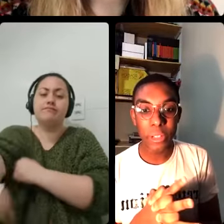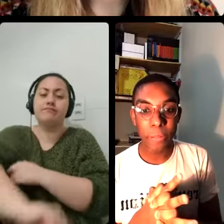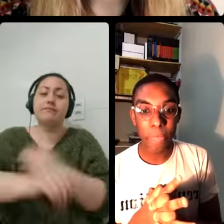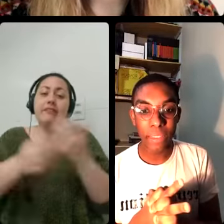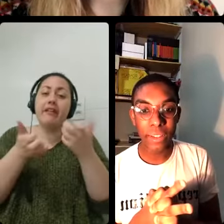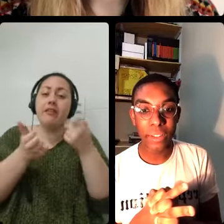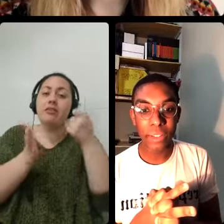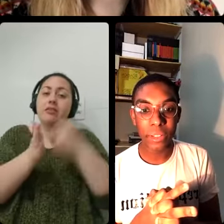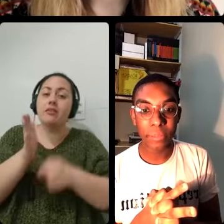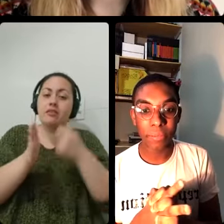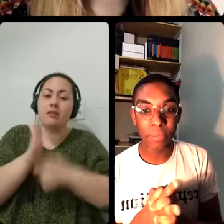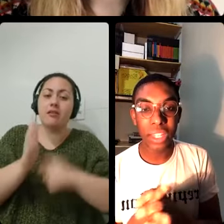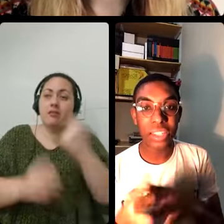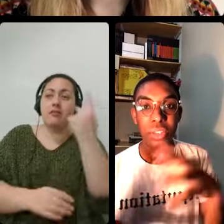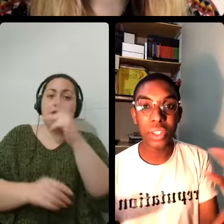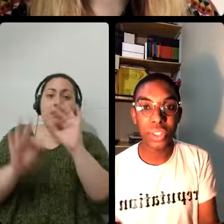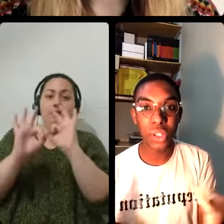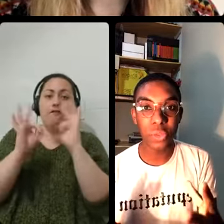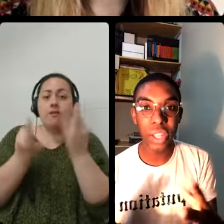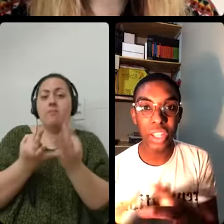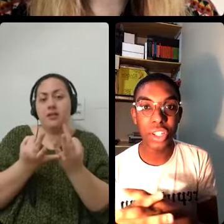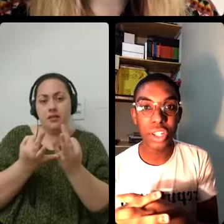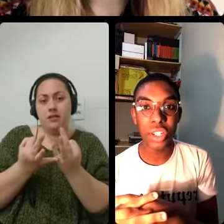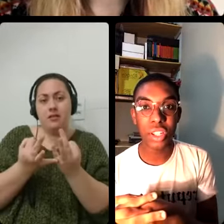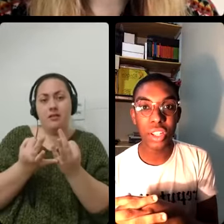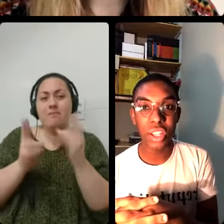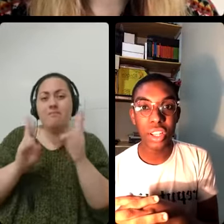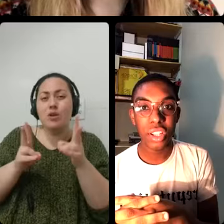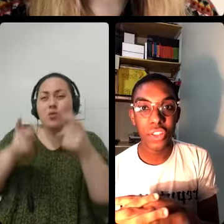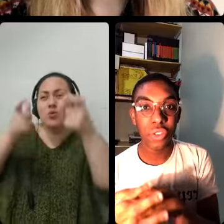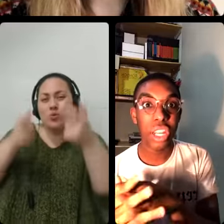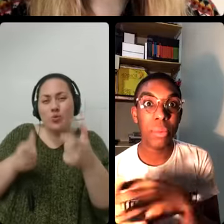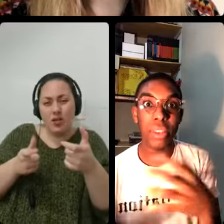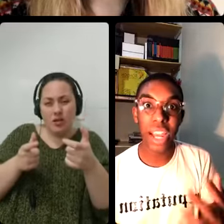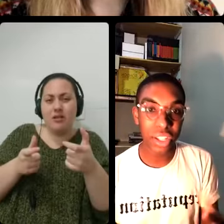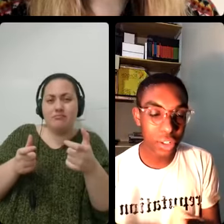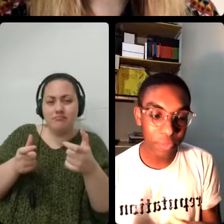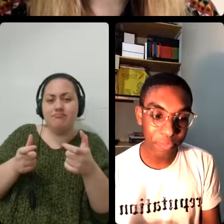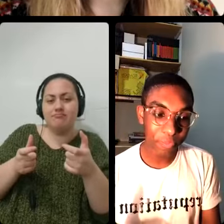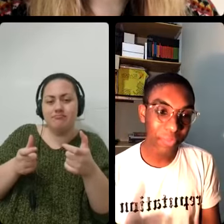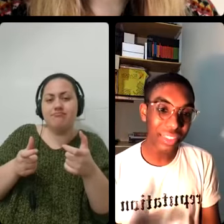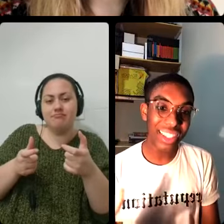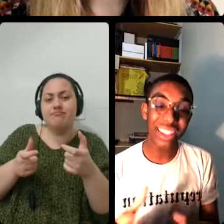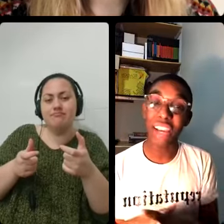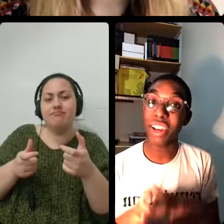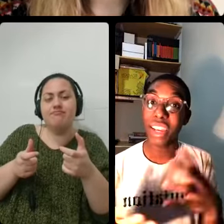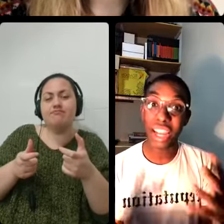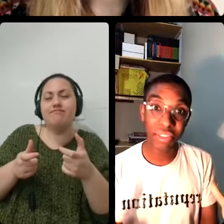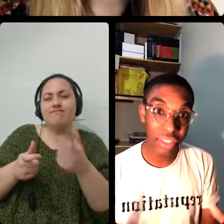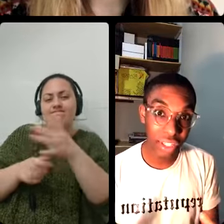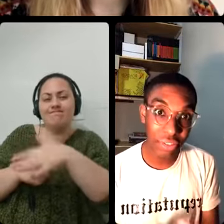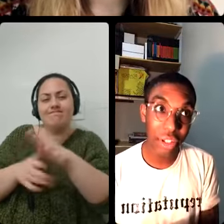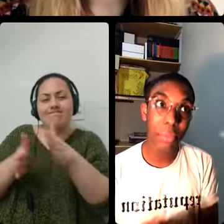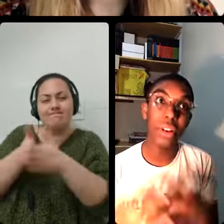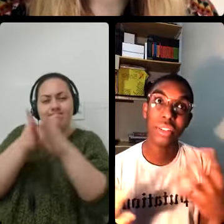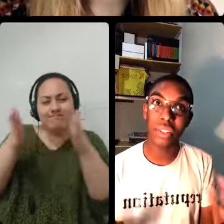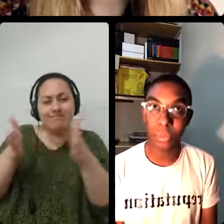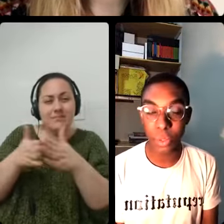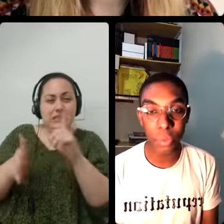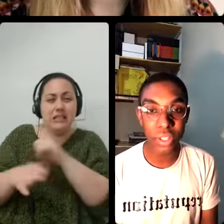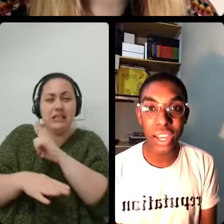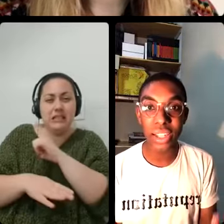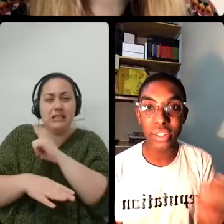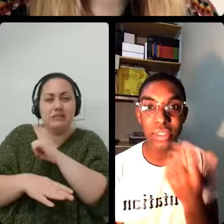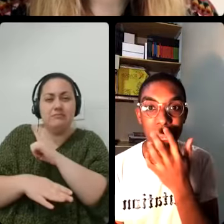inclusive, da situação, né, de vulnerabilidade, que estava grávida e foi morta